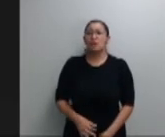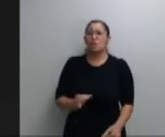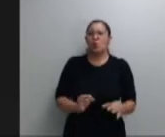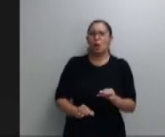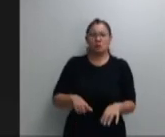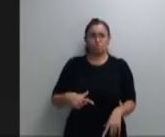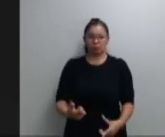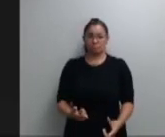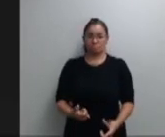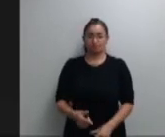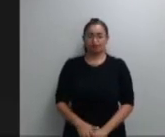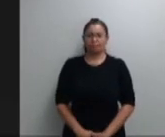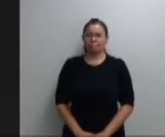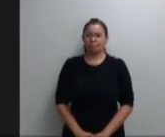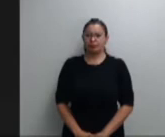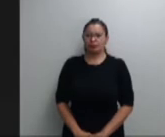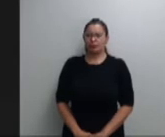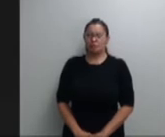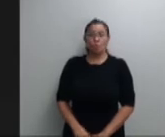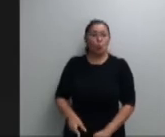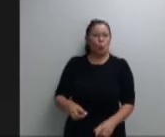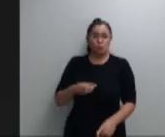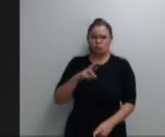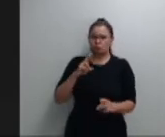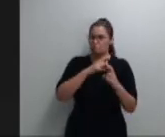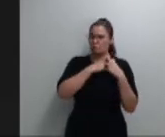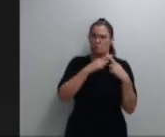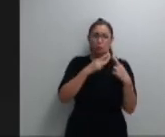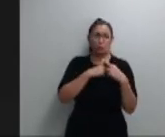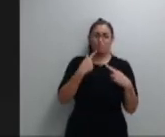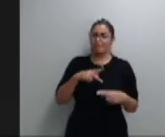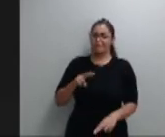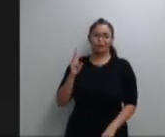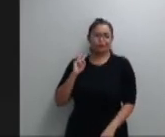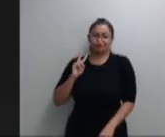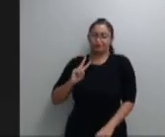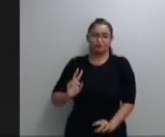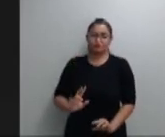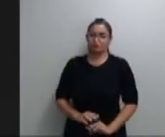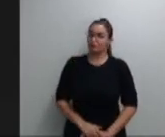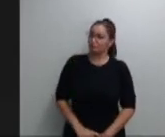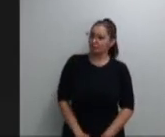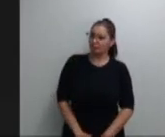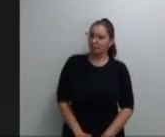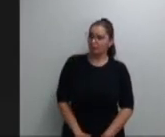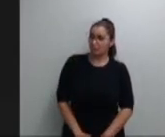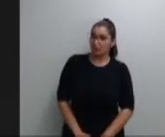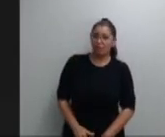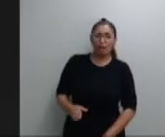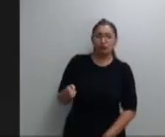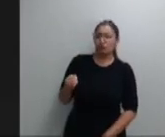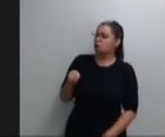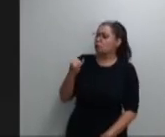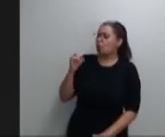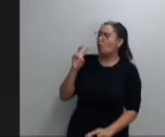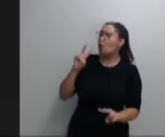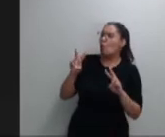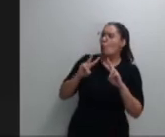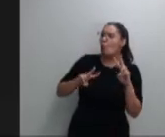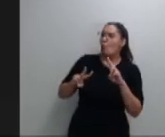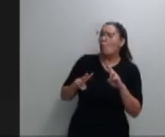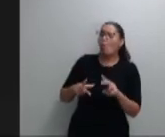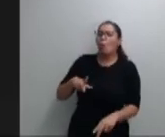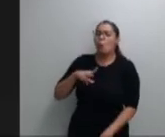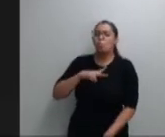impessoalidade. Com o devido respeito, não há violação ao 1022. É interessante, inclusive, no particular,